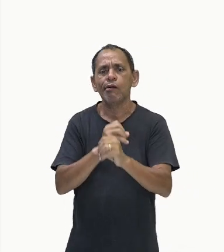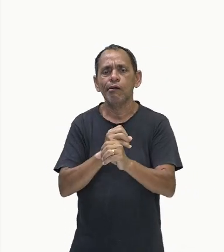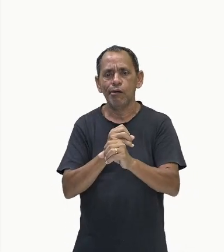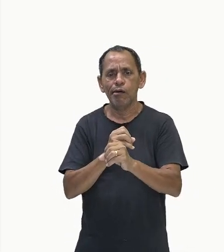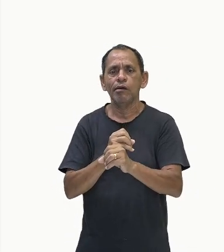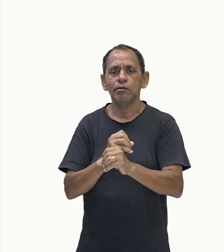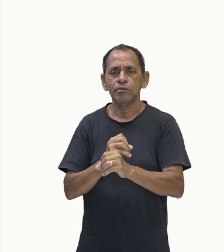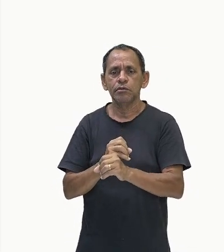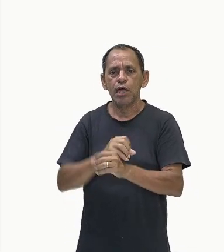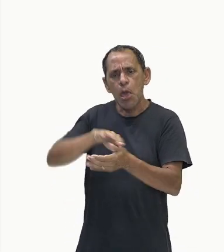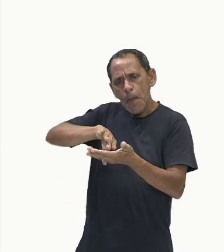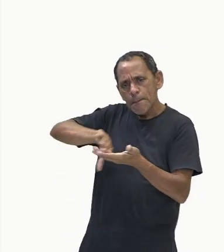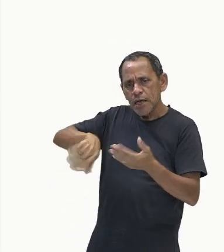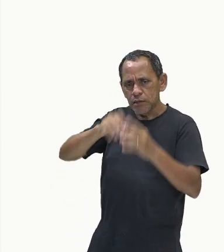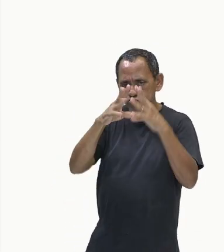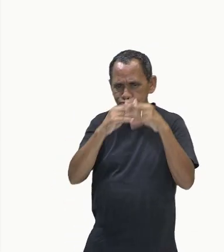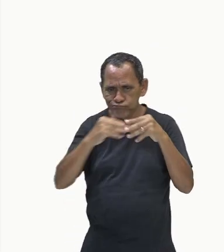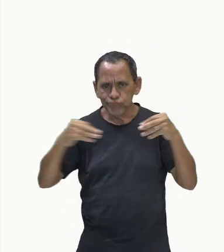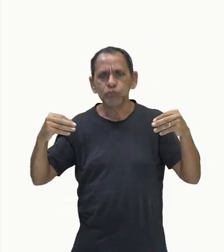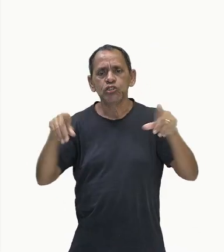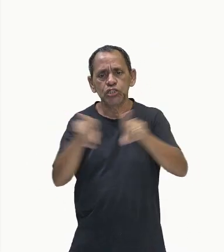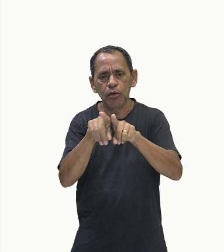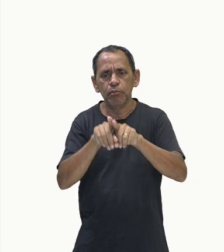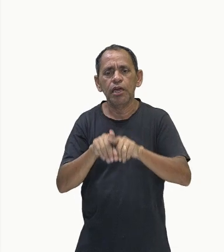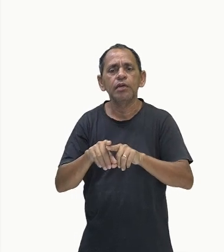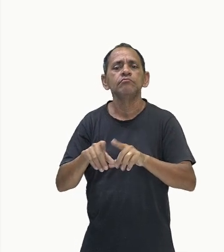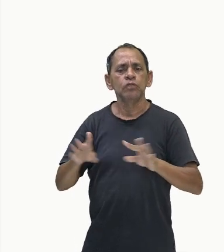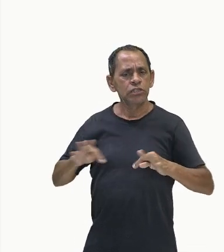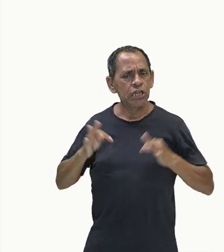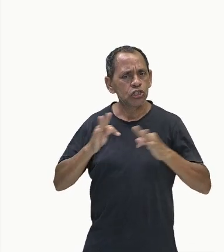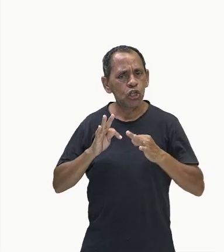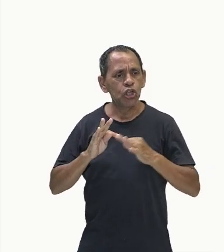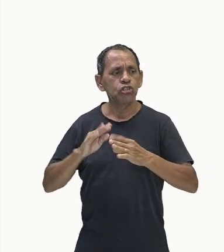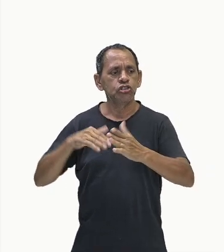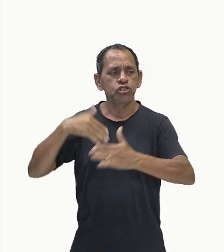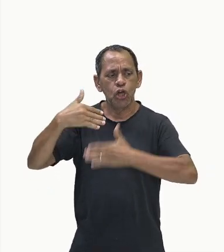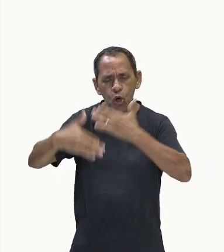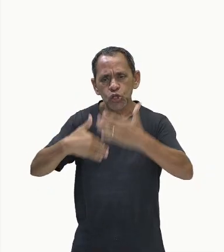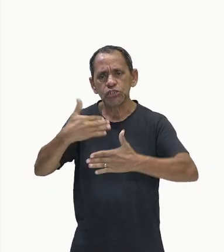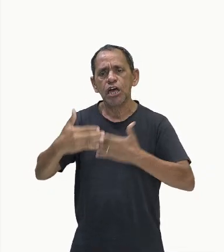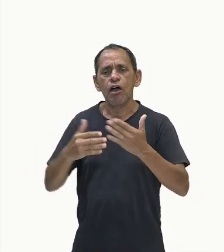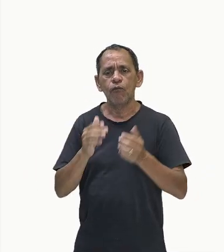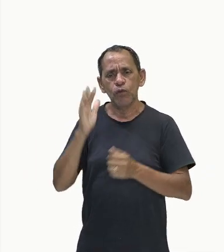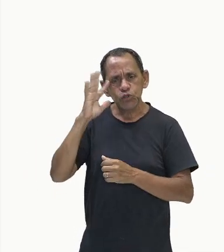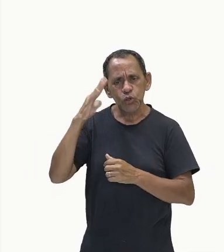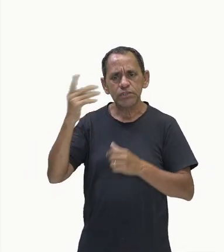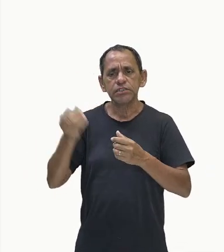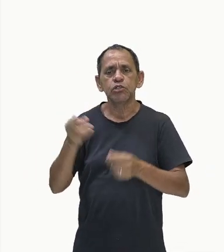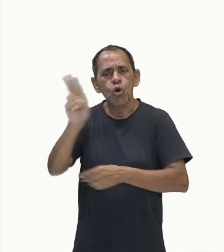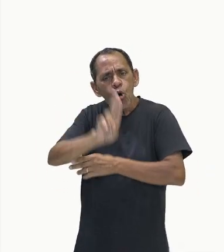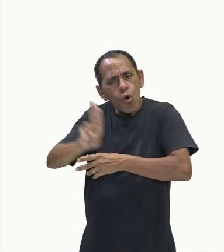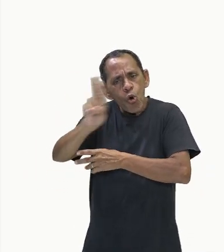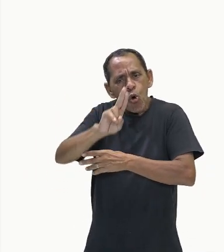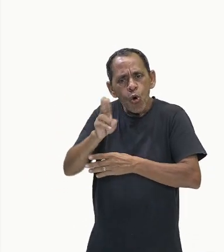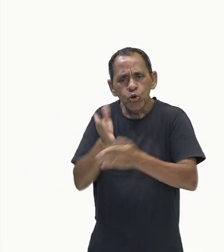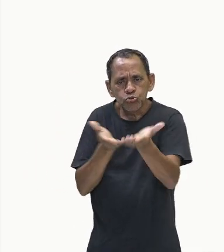da biotecnologia com esses avanços aí que estão ocorrendo e o uso terapêutico